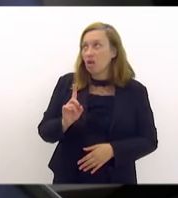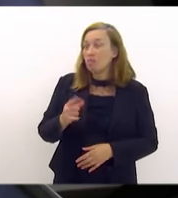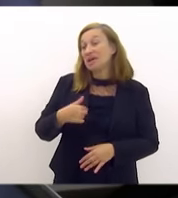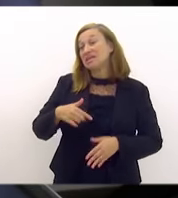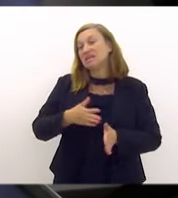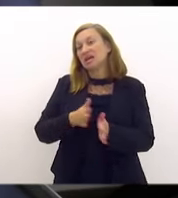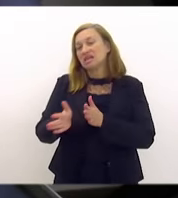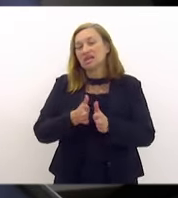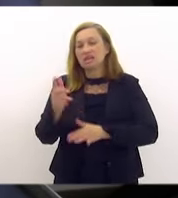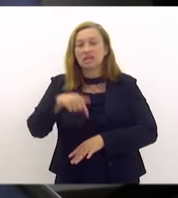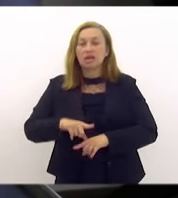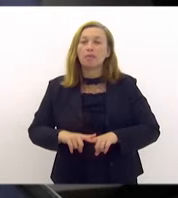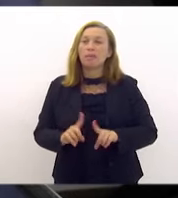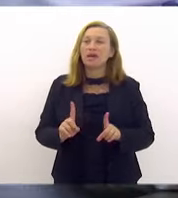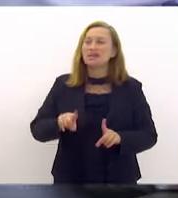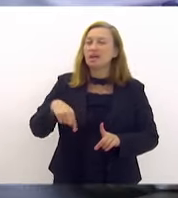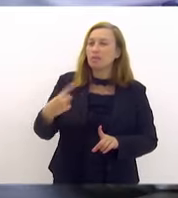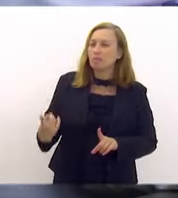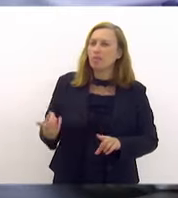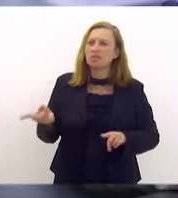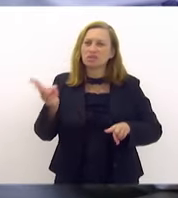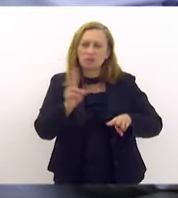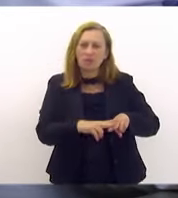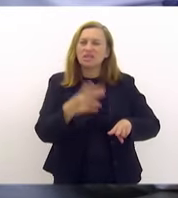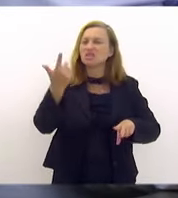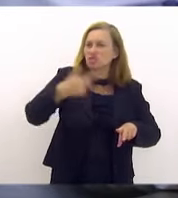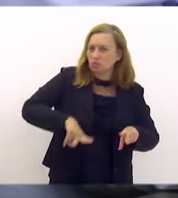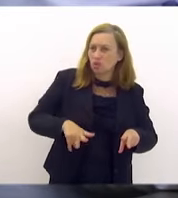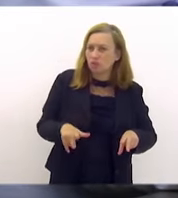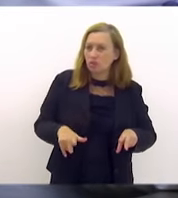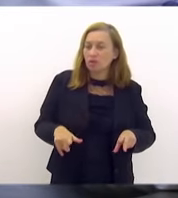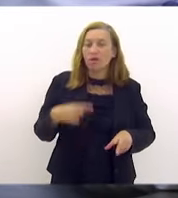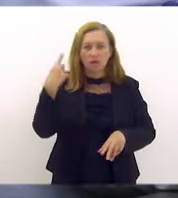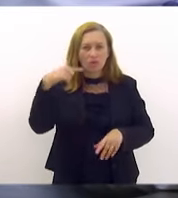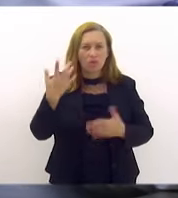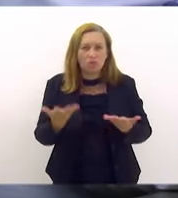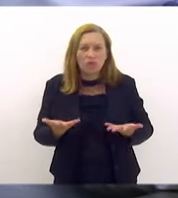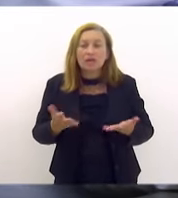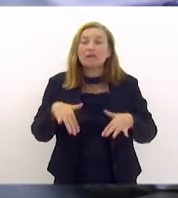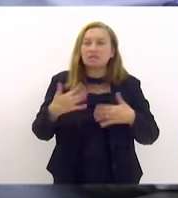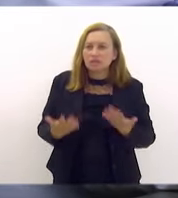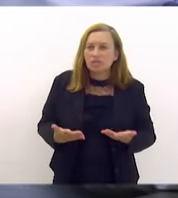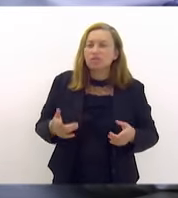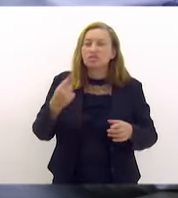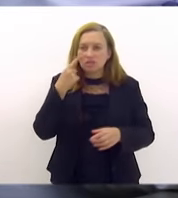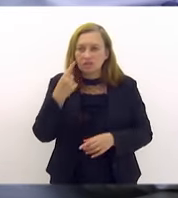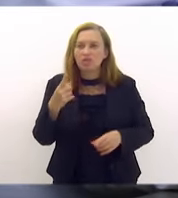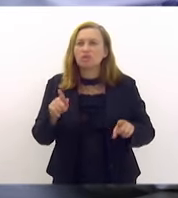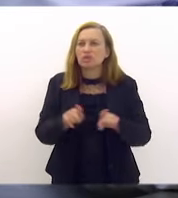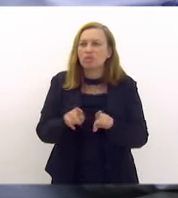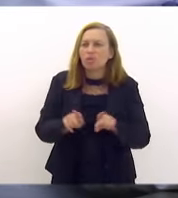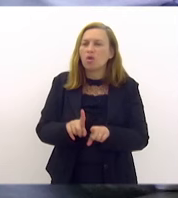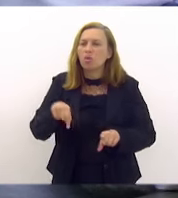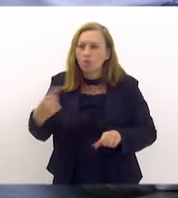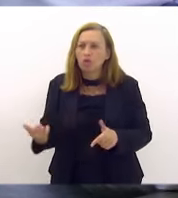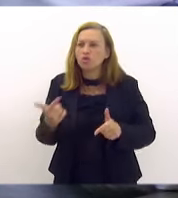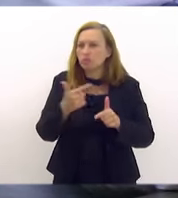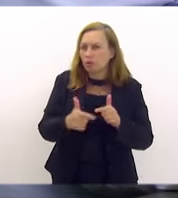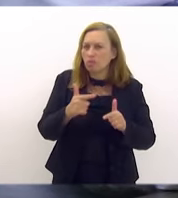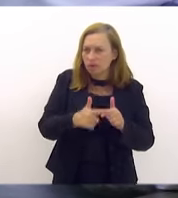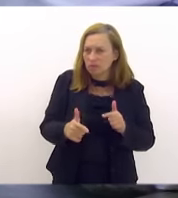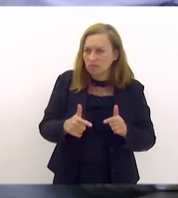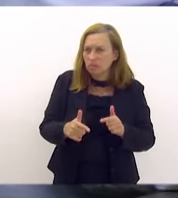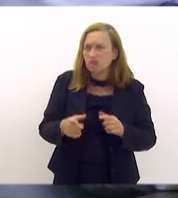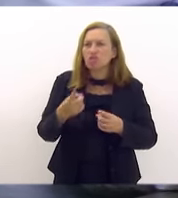acesso aqui mas é depois que a pessoa foi presa de novo Olha que loucura então a gente também viu um outro problema ali